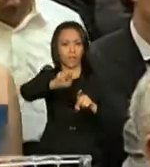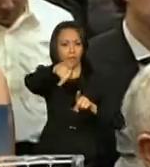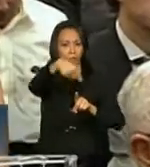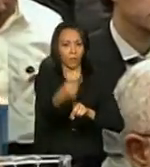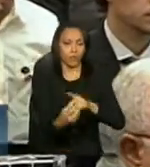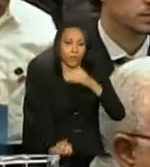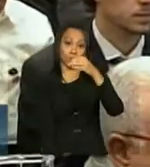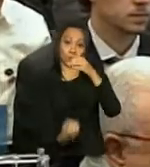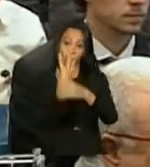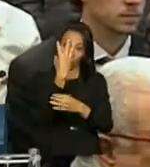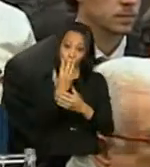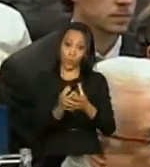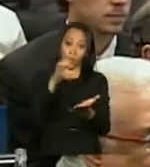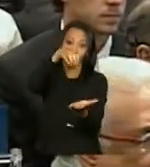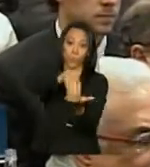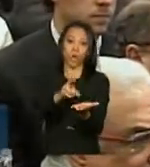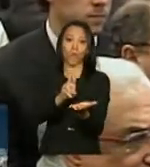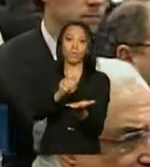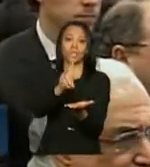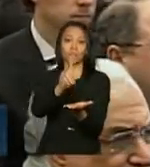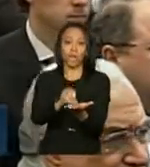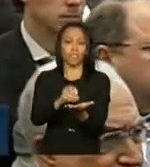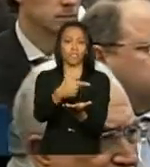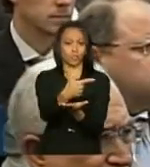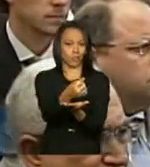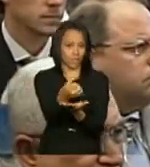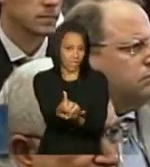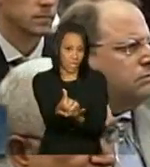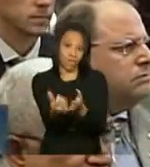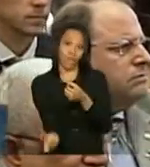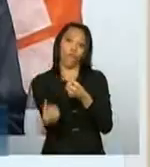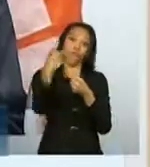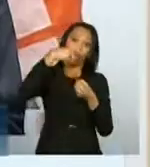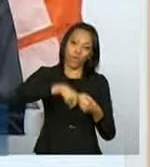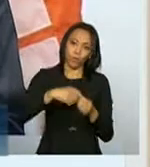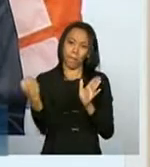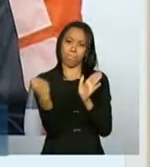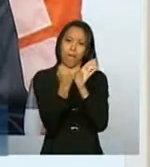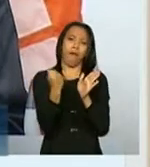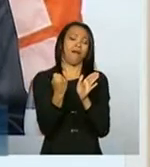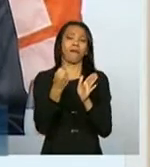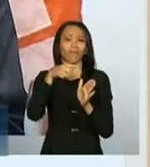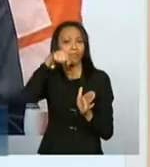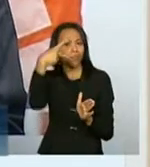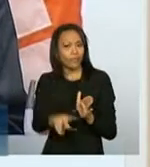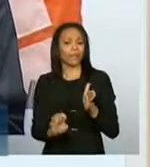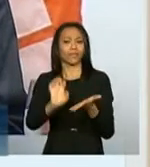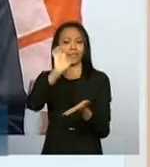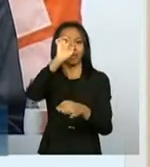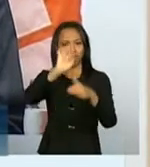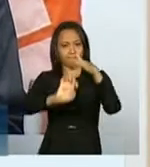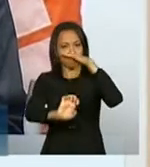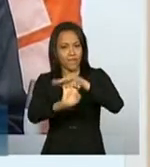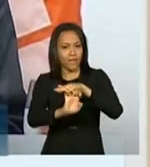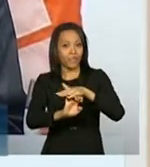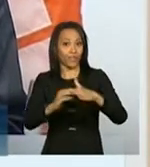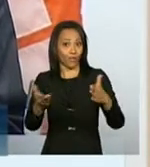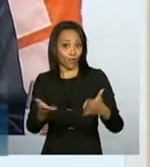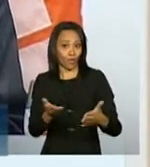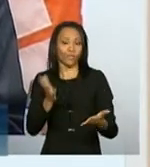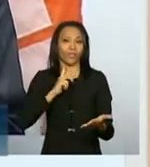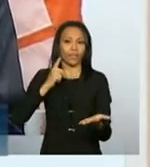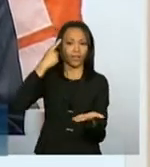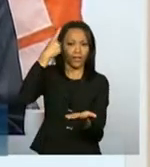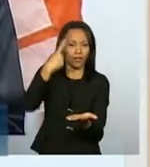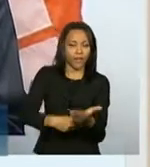da primeira unidade industrial em 2006, recuperamos a marca Baltor, marca essa que hoje já possui o nosso registro